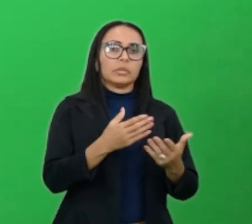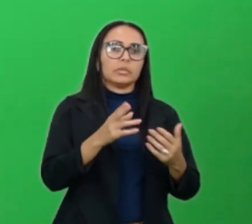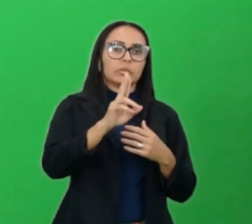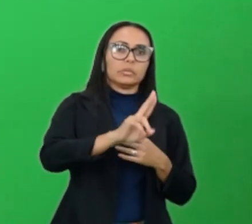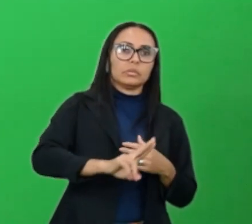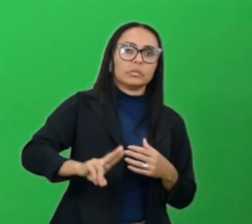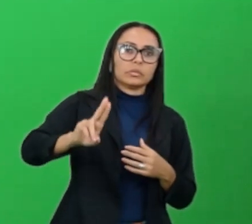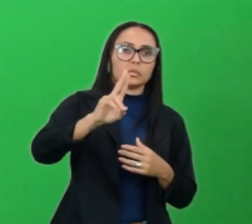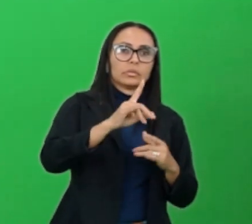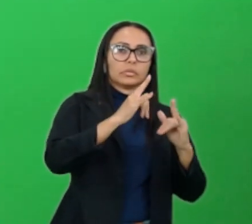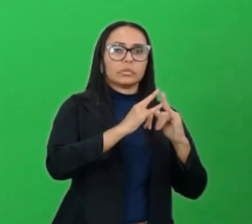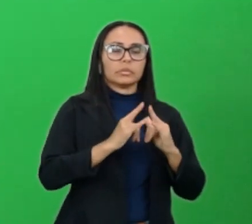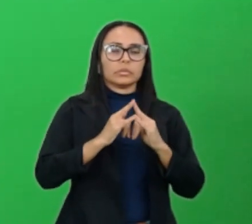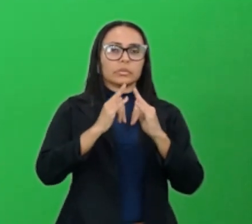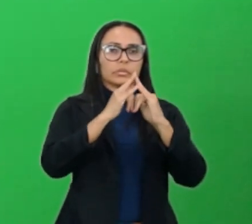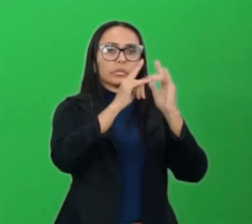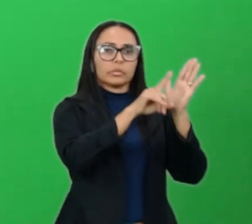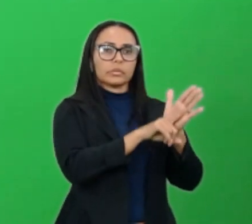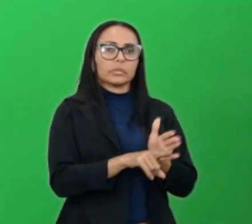pesquisa,